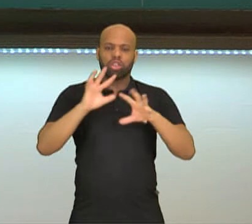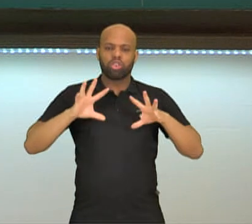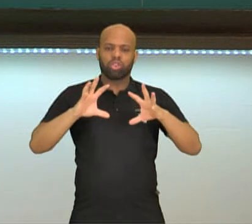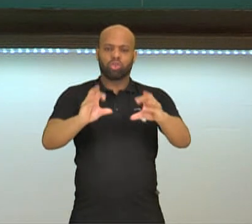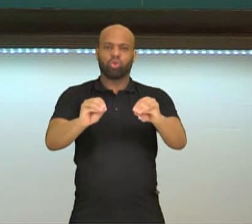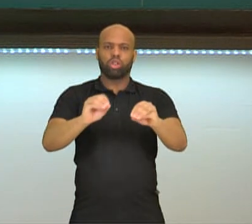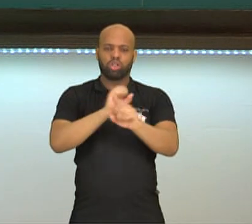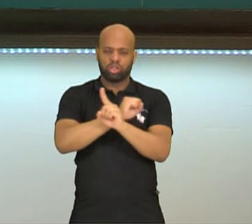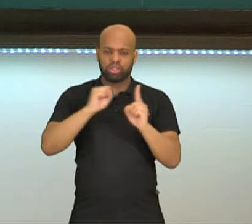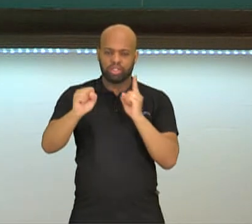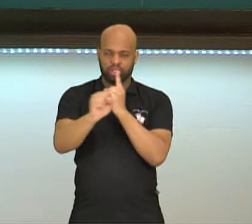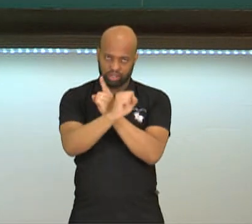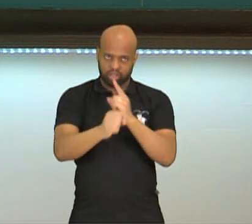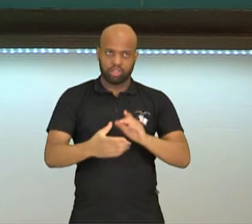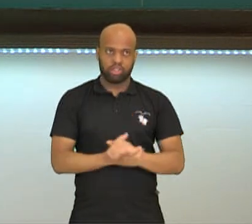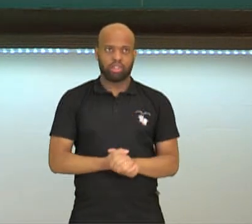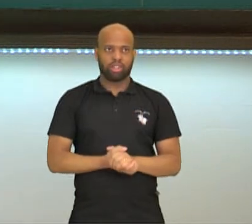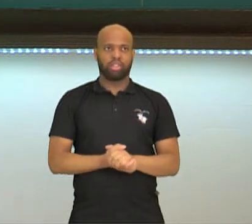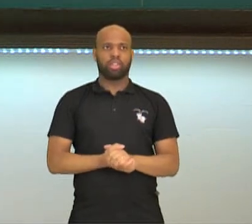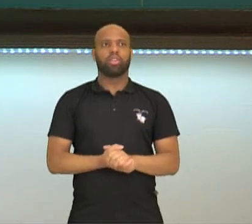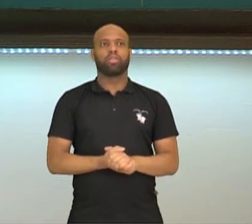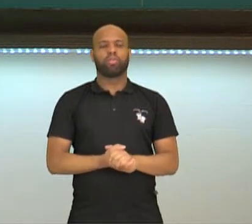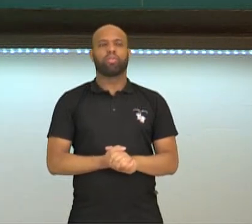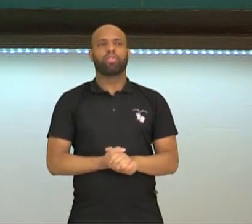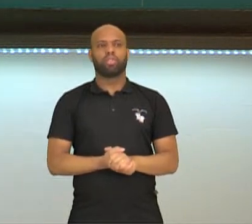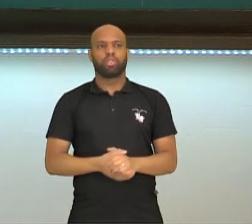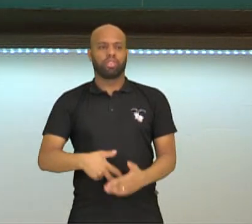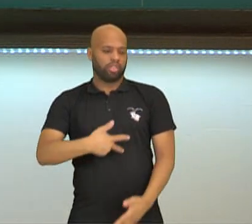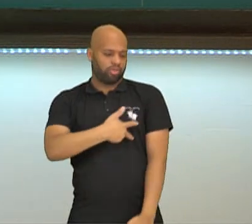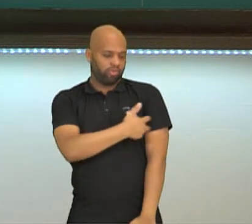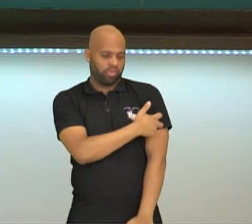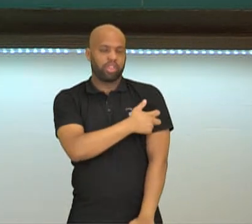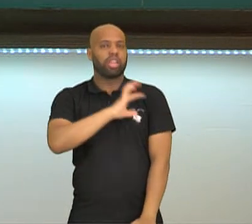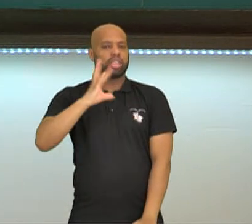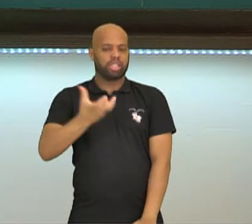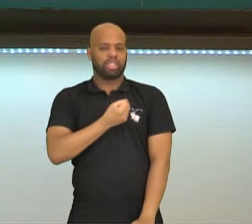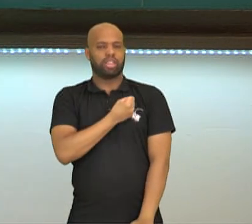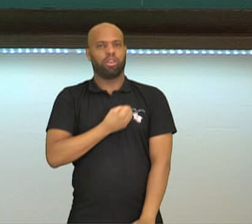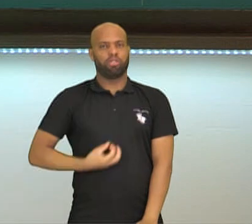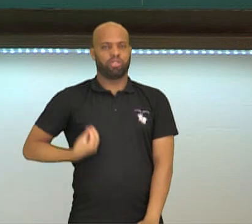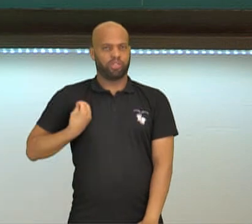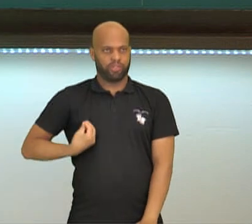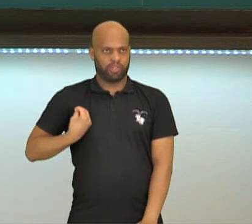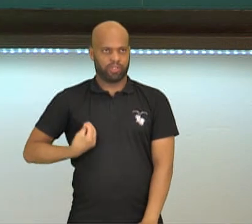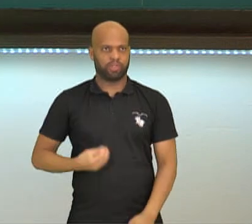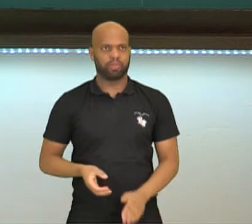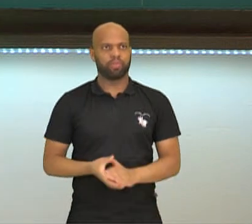a sociedade e, né, vacinas salvam vidas.